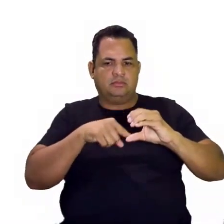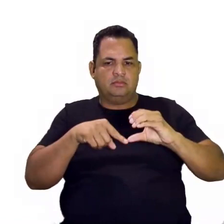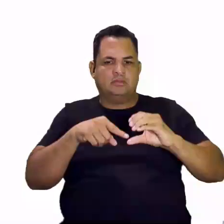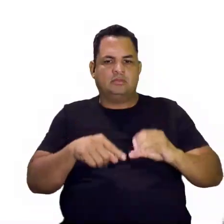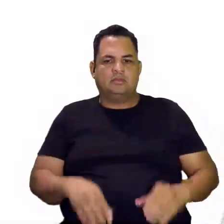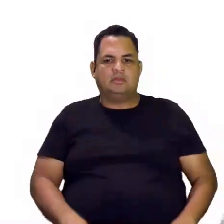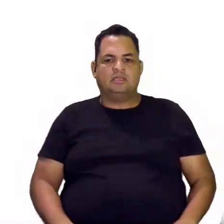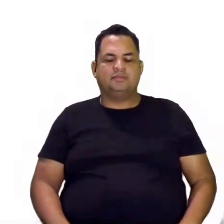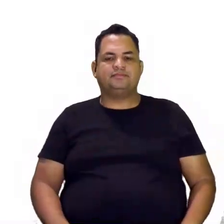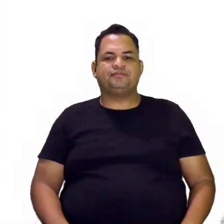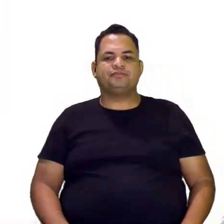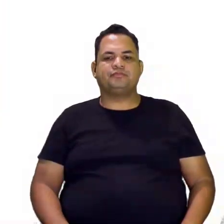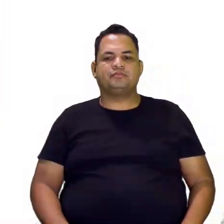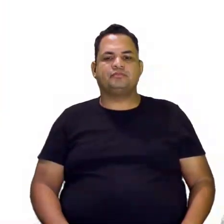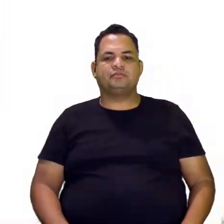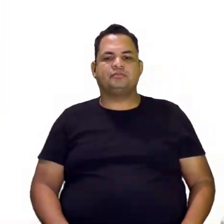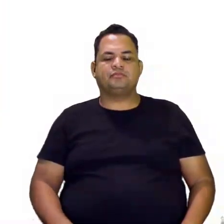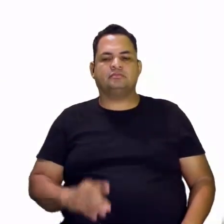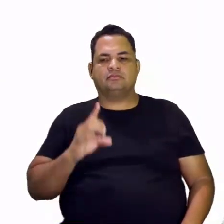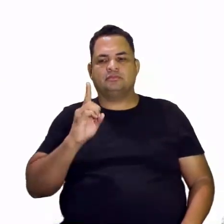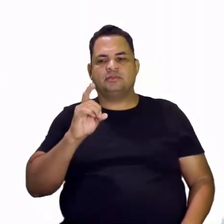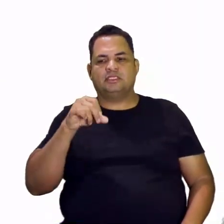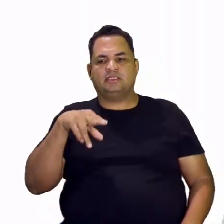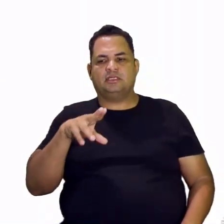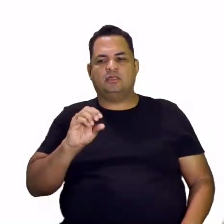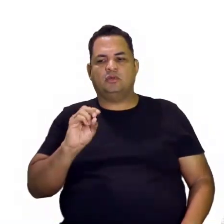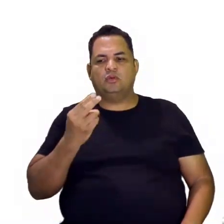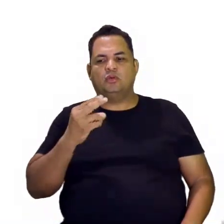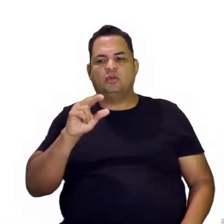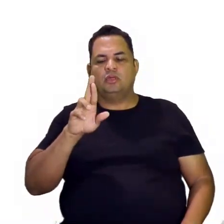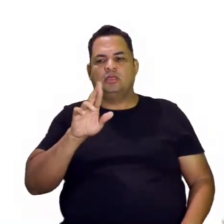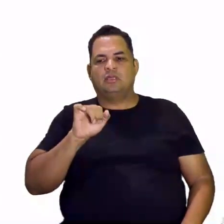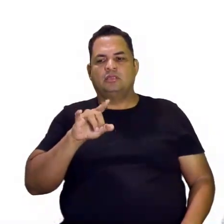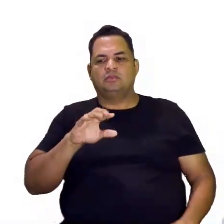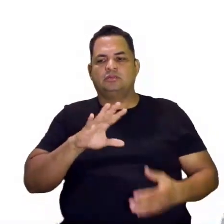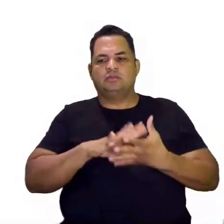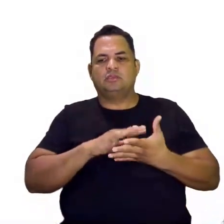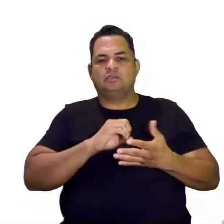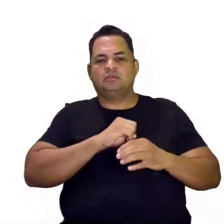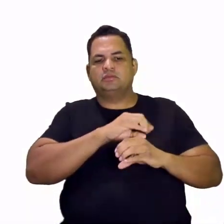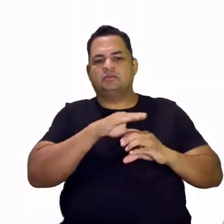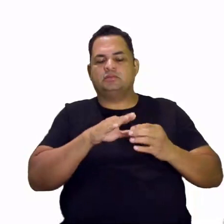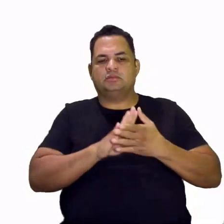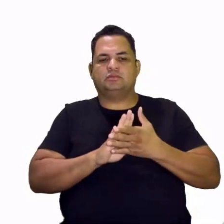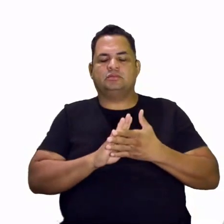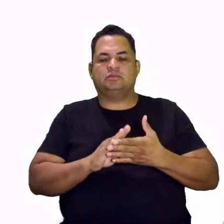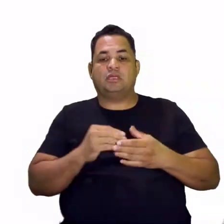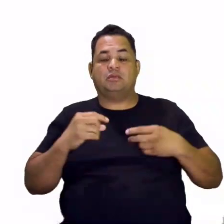o material genético, DNA ou RNA, está ali disperso no citoplasma, que é o caso das